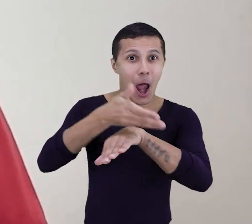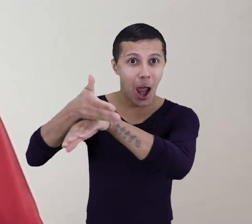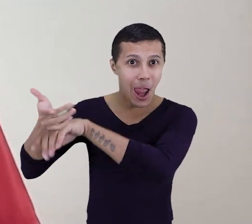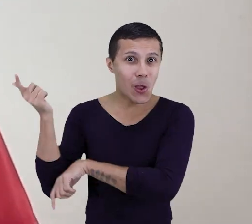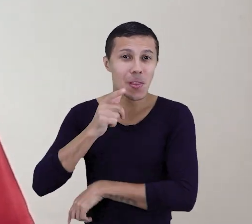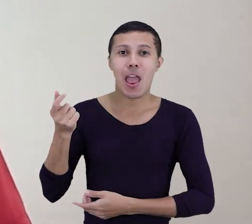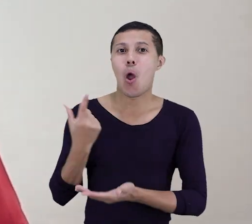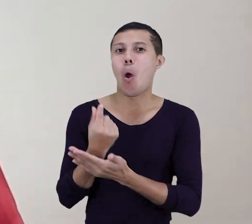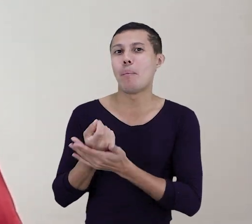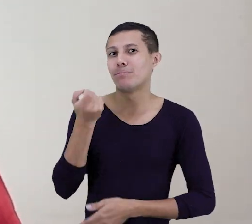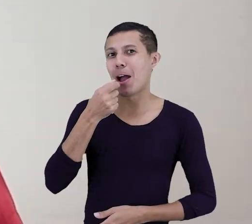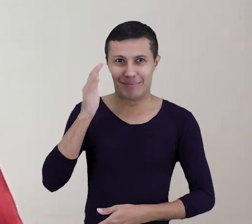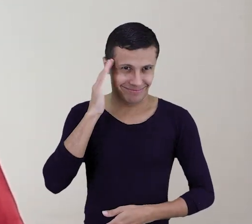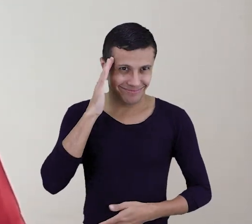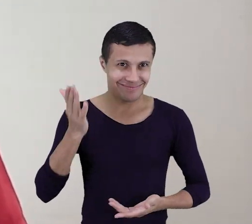medicamento.